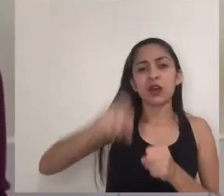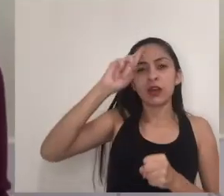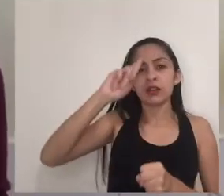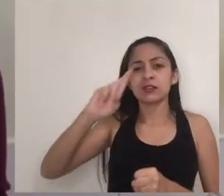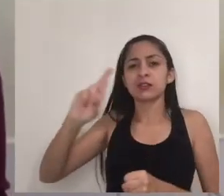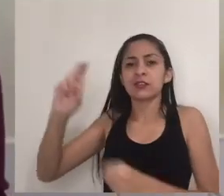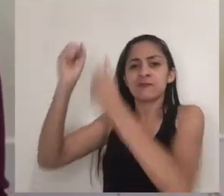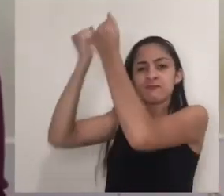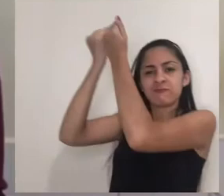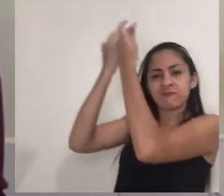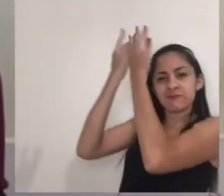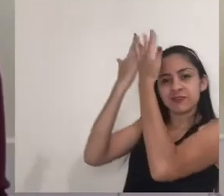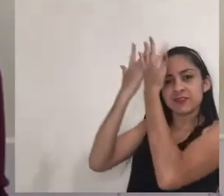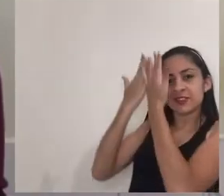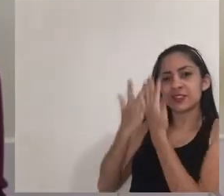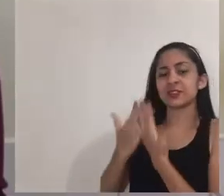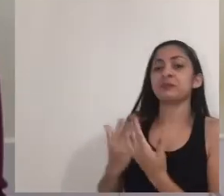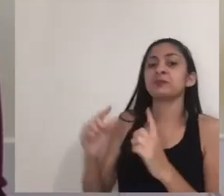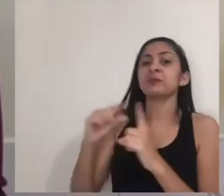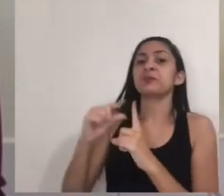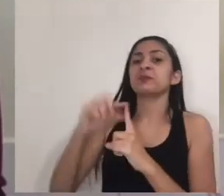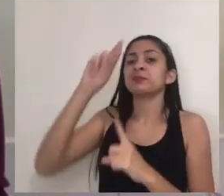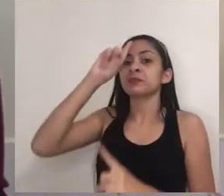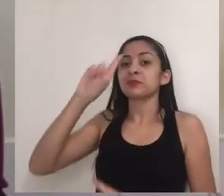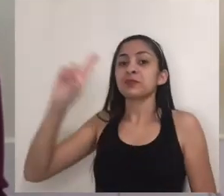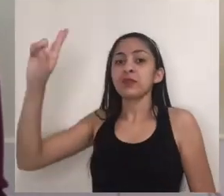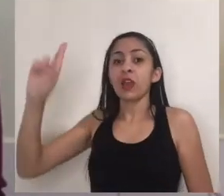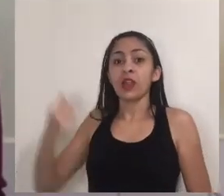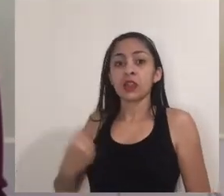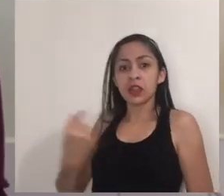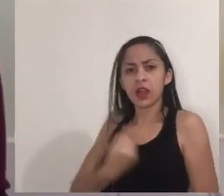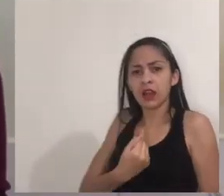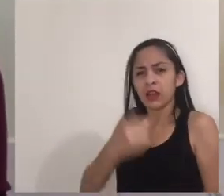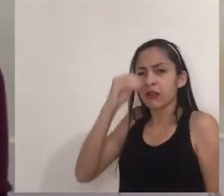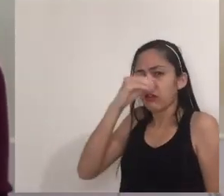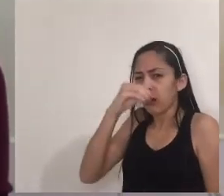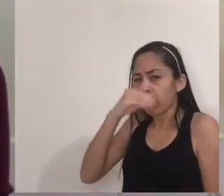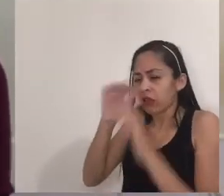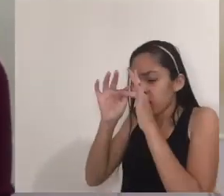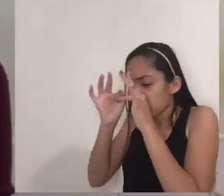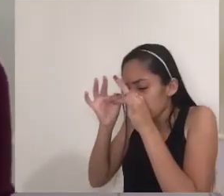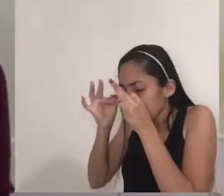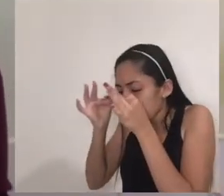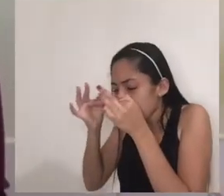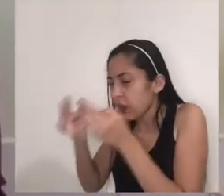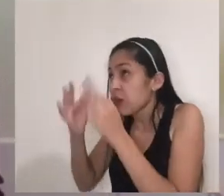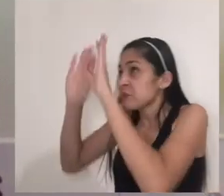se aperfeiçoe em nossas vidas. A palavra de Deus nos diz que o poder dele se aperfeiçoa na fraqueza.